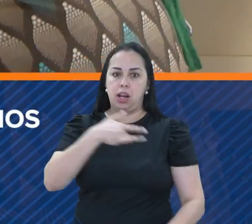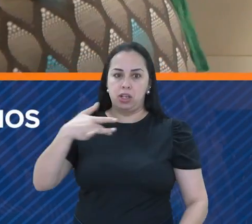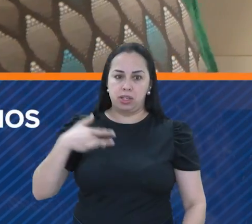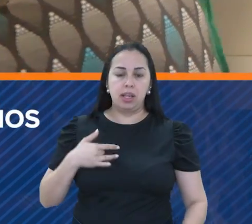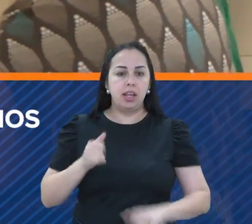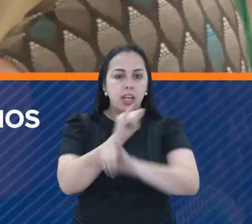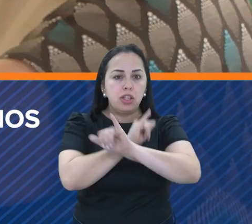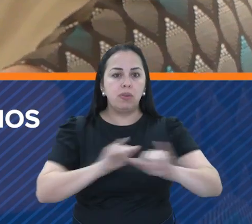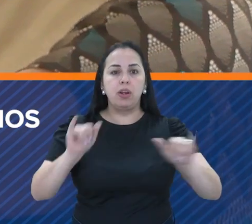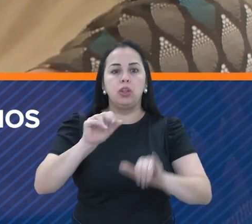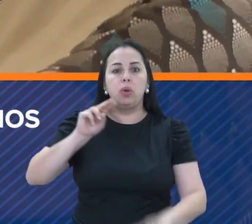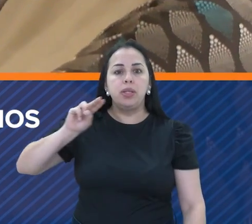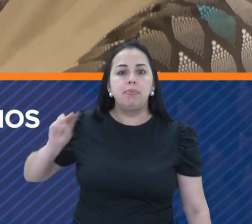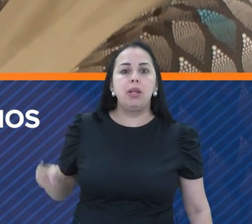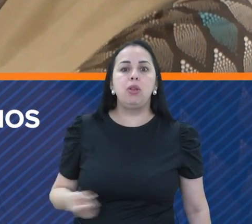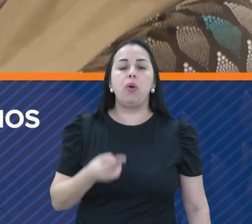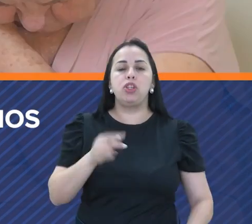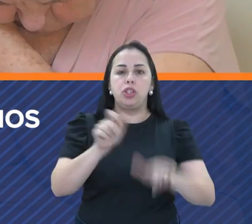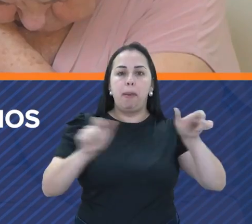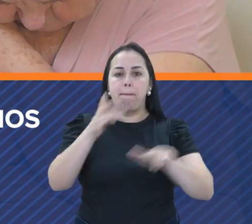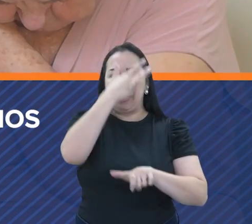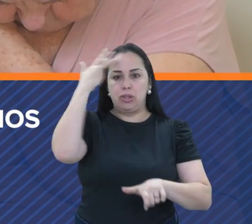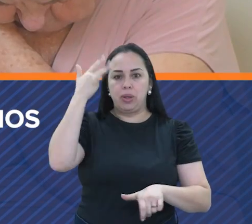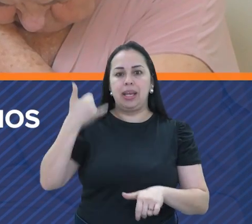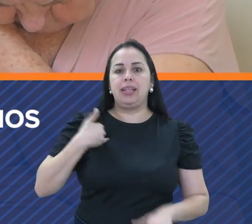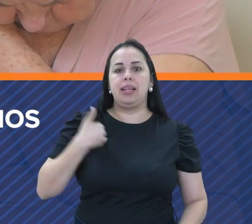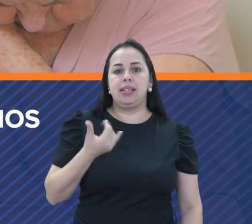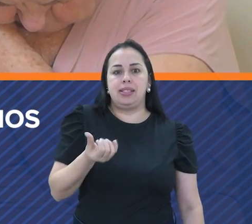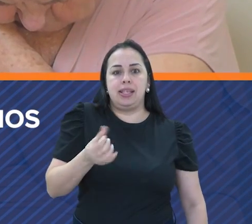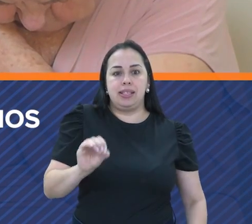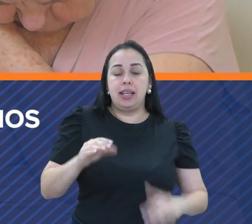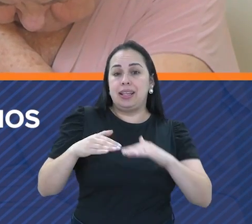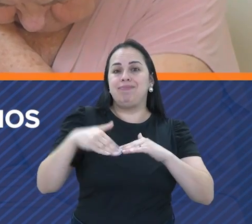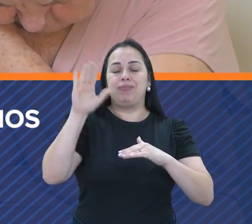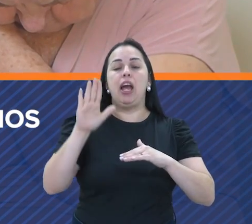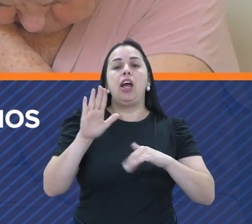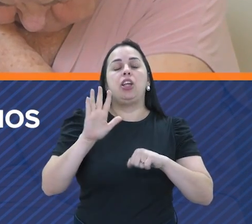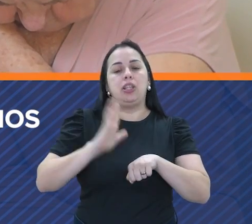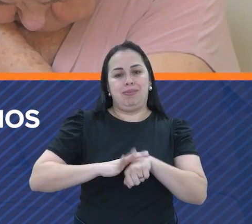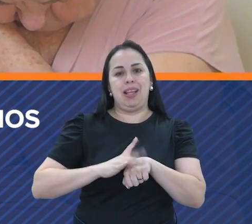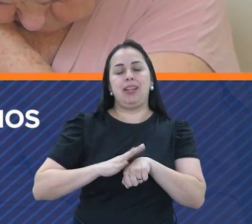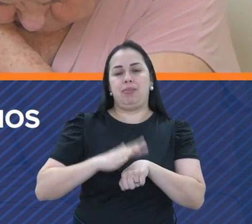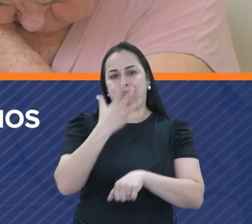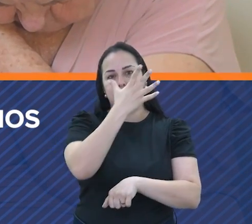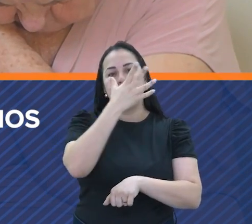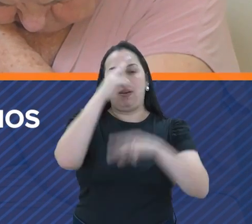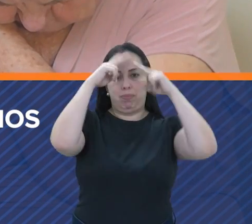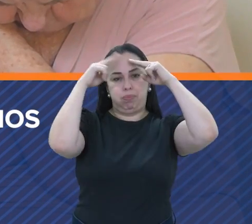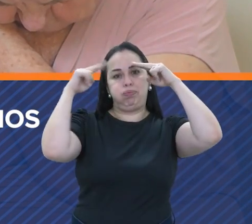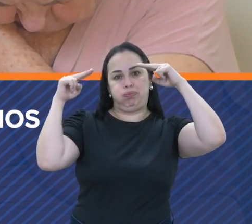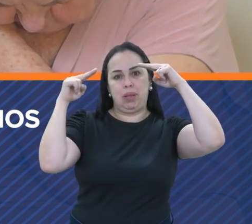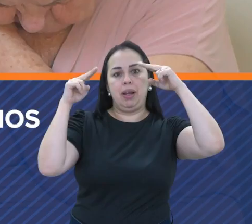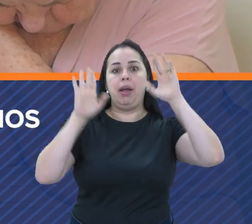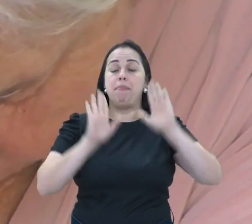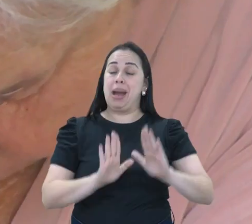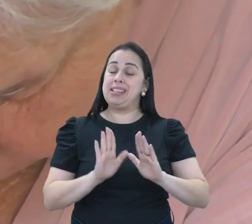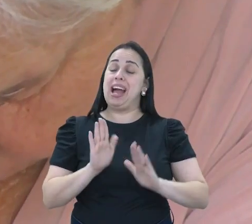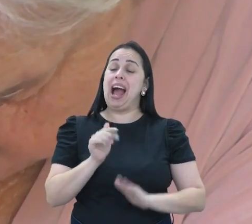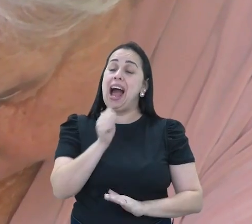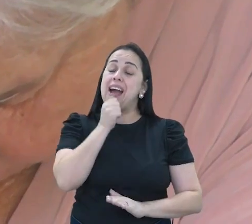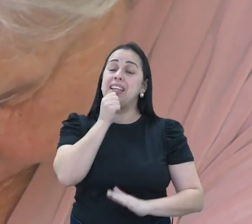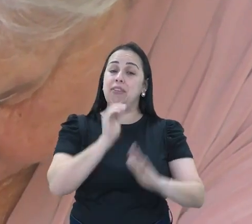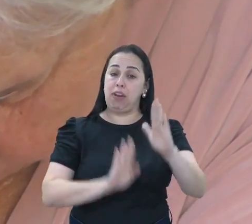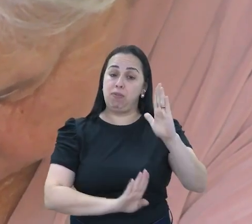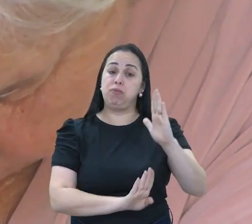da Saúde, 2 milhões de pessoas com mais de 60 anos vivem com algum tipo de demência no Brasil. E